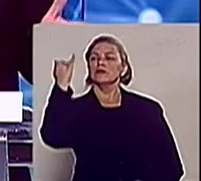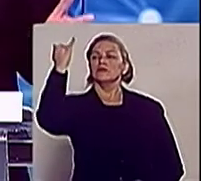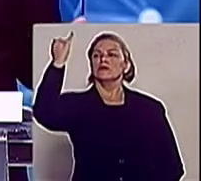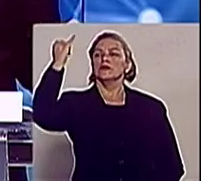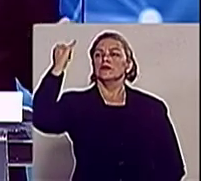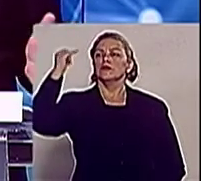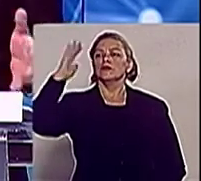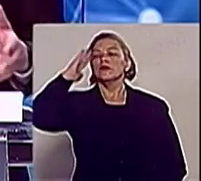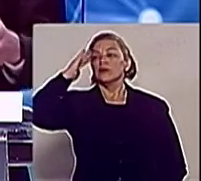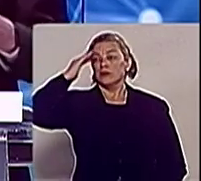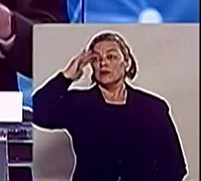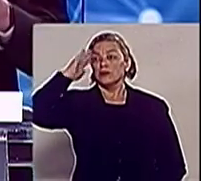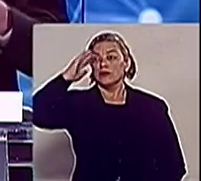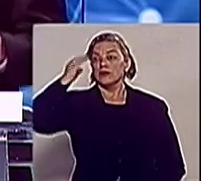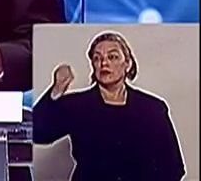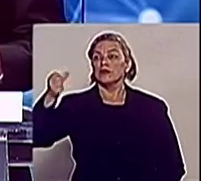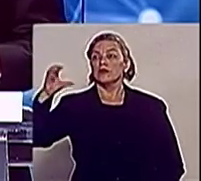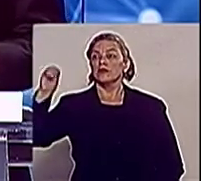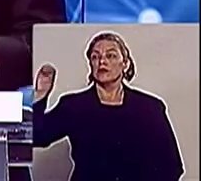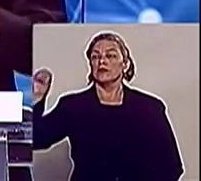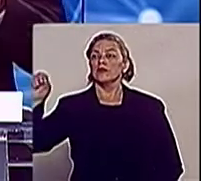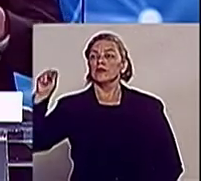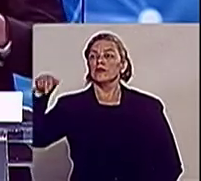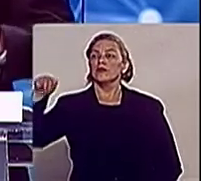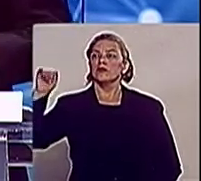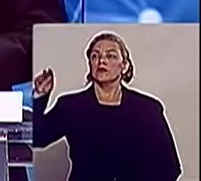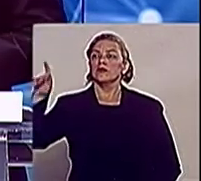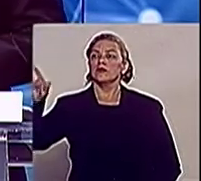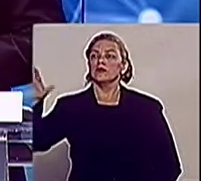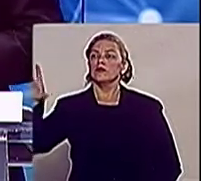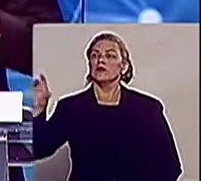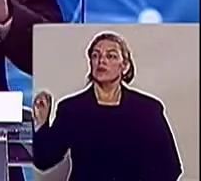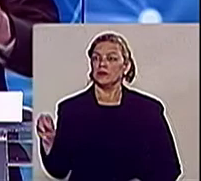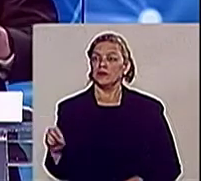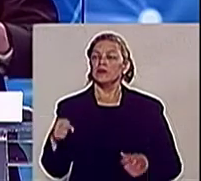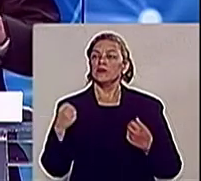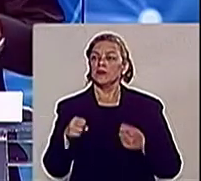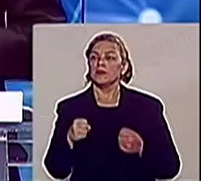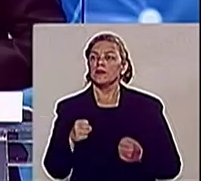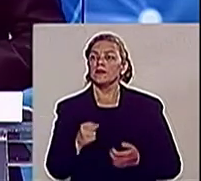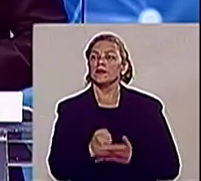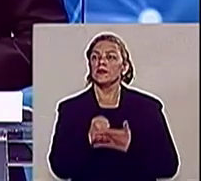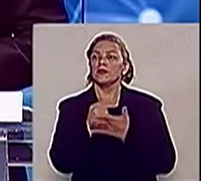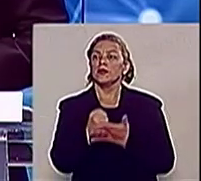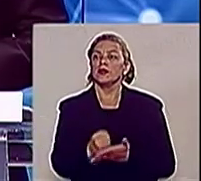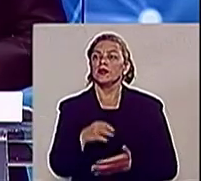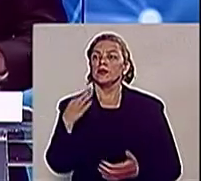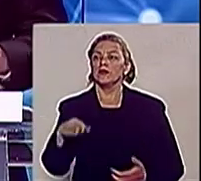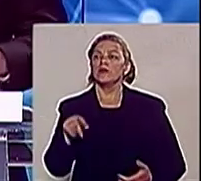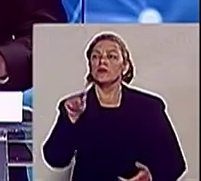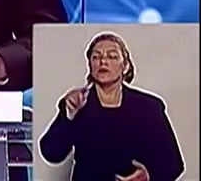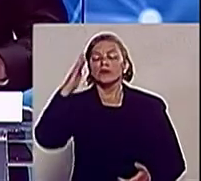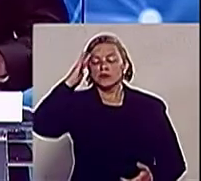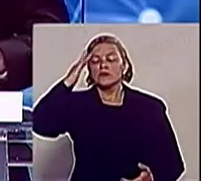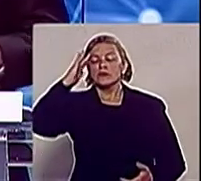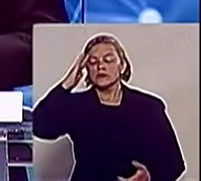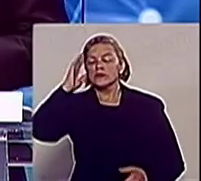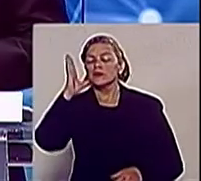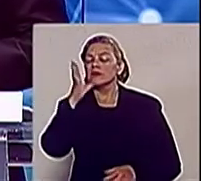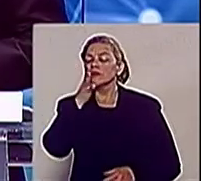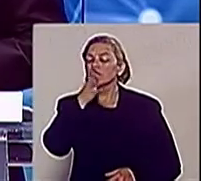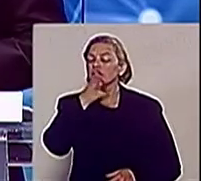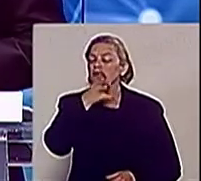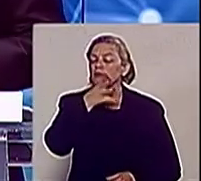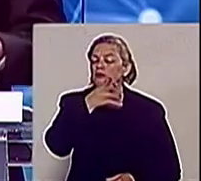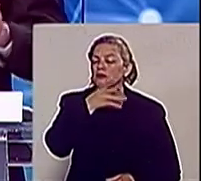que nós estamos com 600 bilhões e precisa ser melhor investido. Você que está me assistindo aí em casa, sabe da demora para realizar o exame, você sabe da demora de marcar